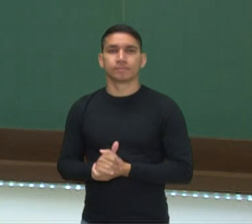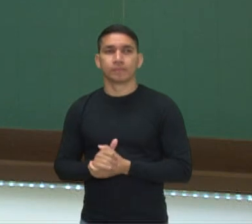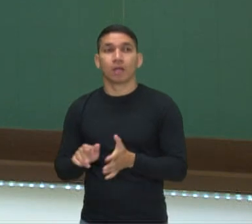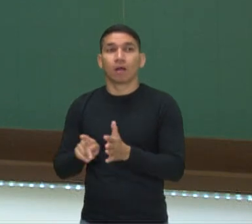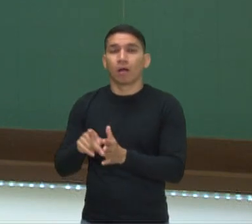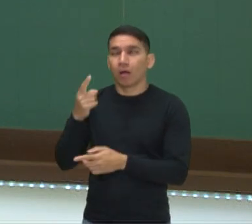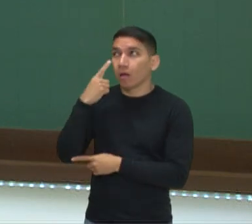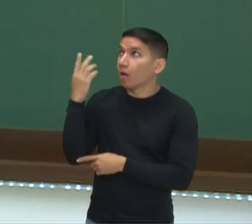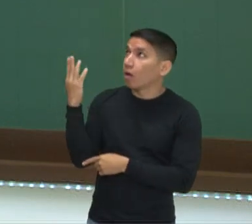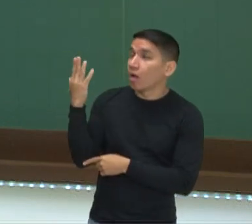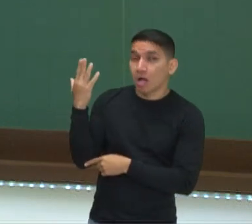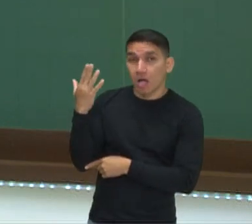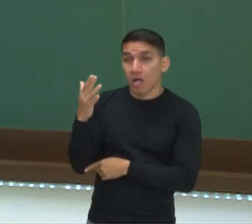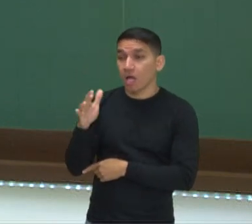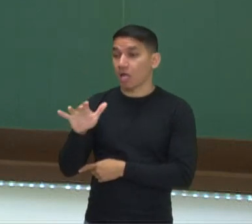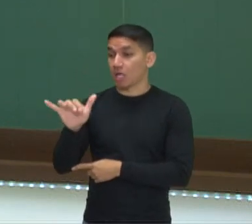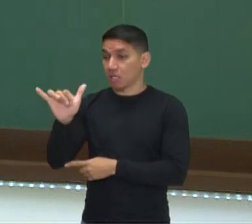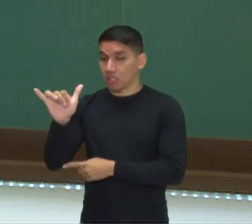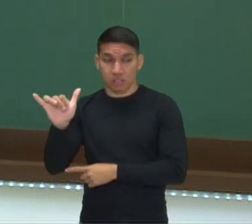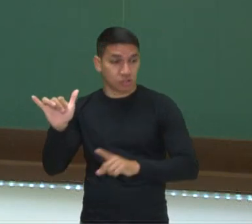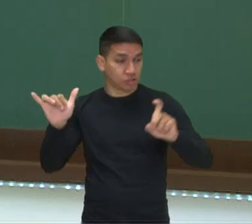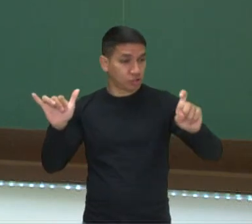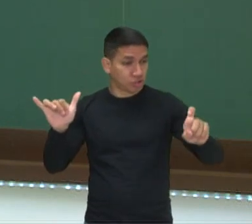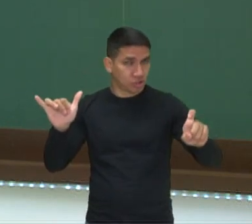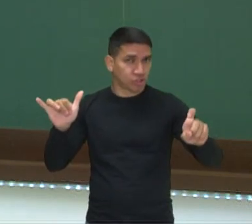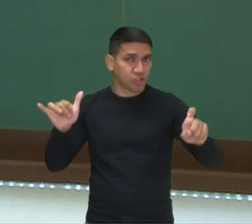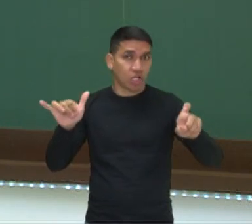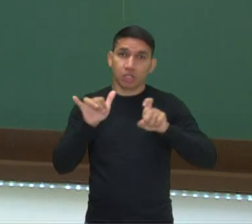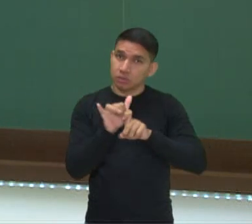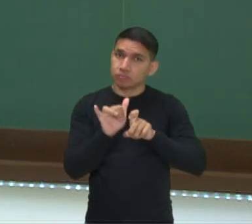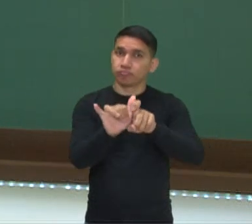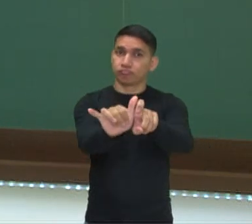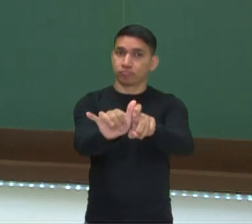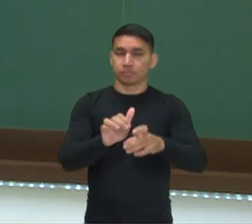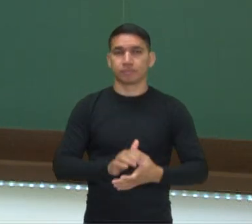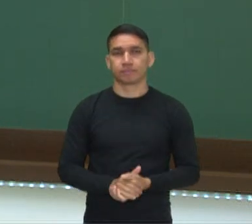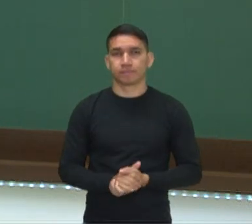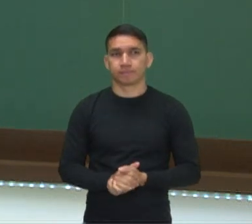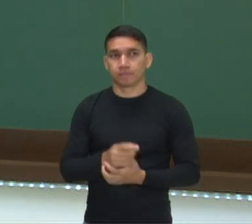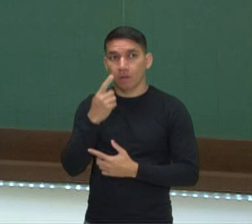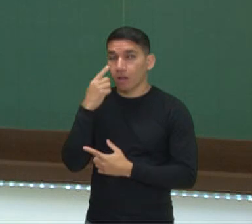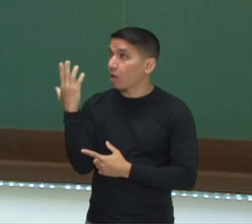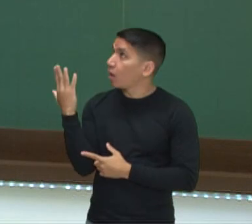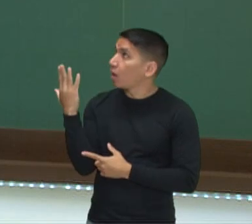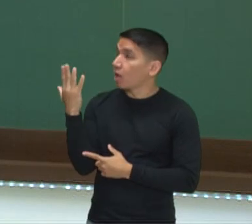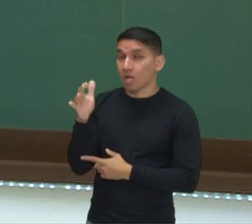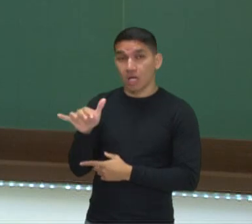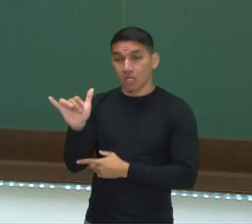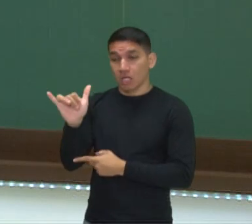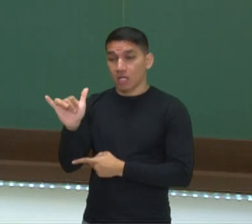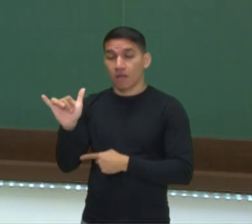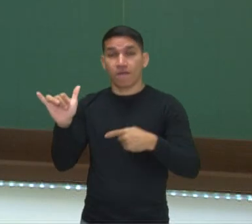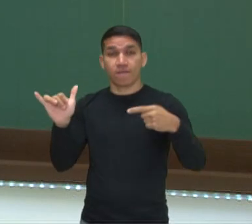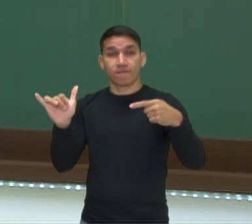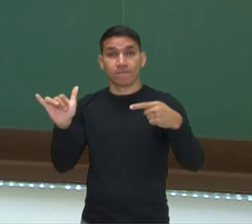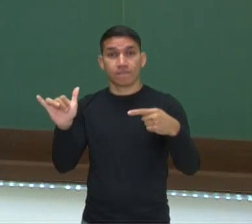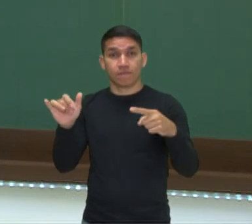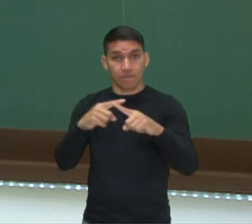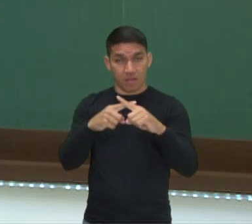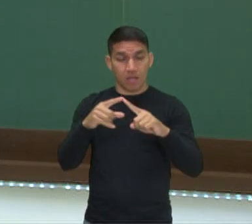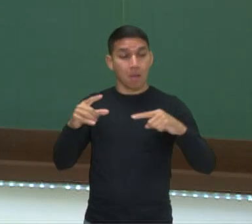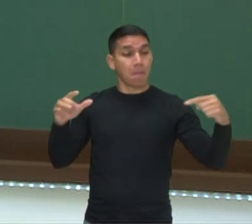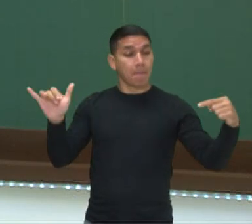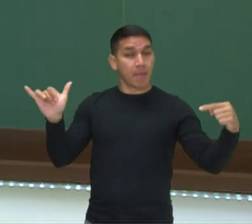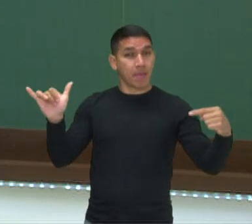mundo aqui, ó, letras diferentes, repete todo mundo. Y vezes menos 1,2y,